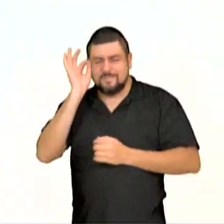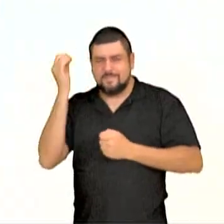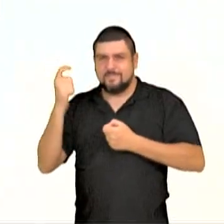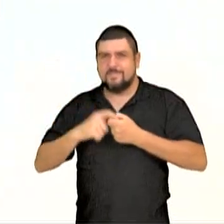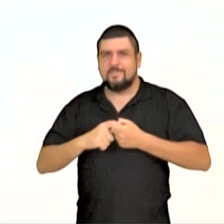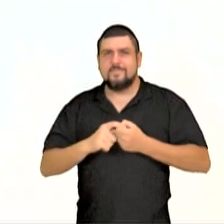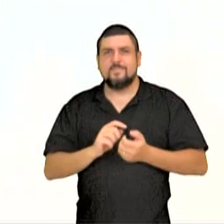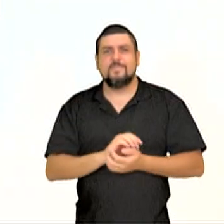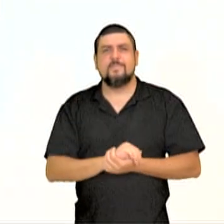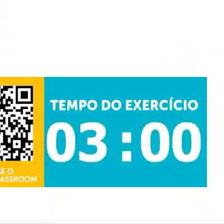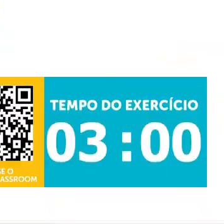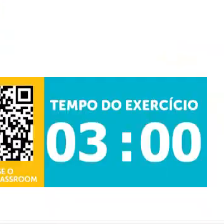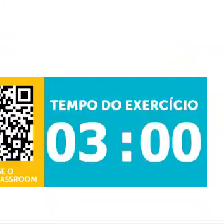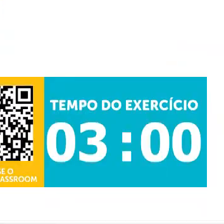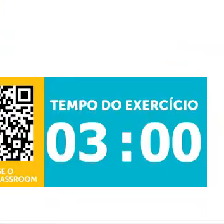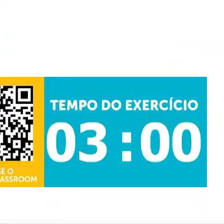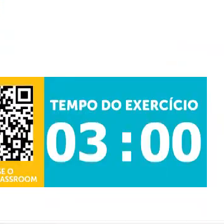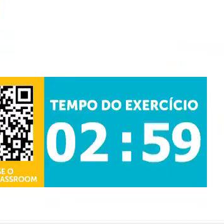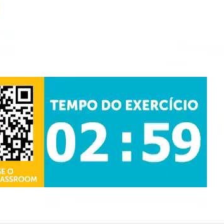voltamos.